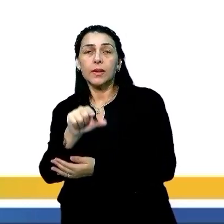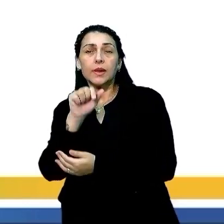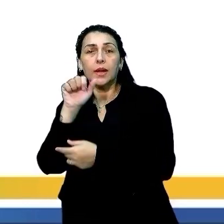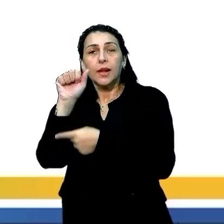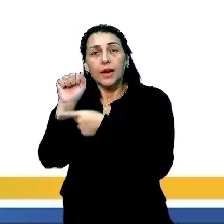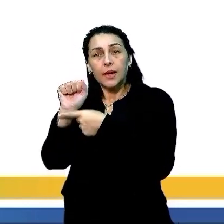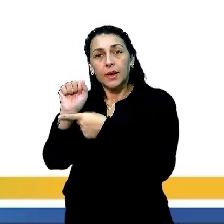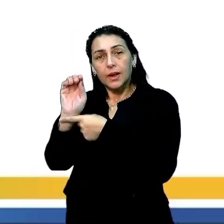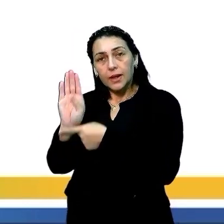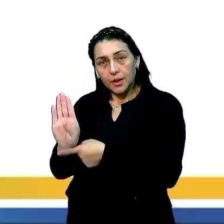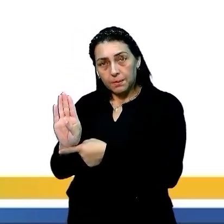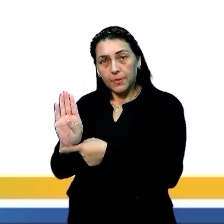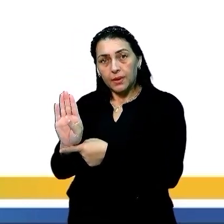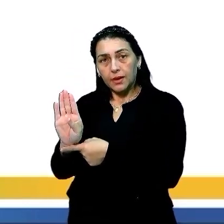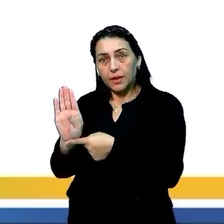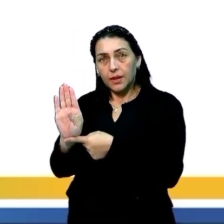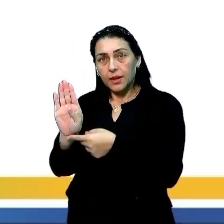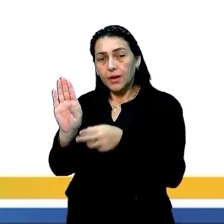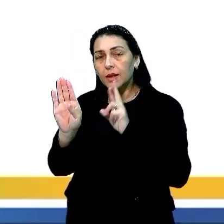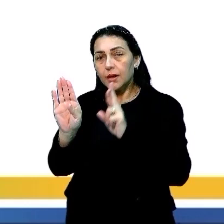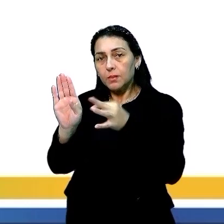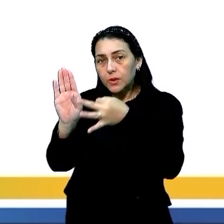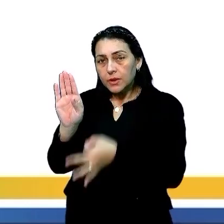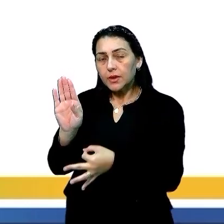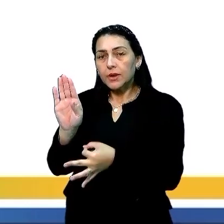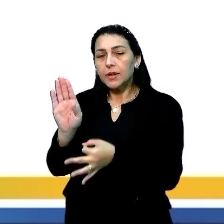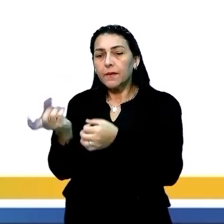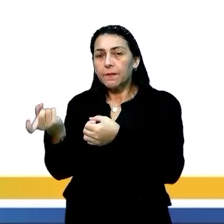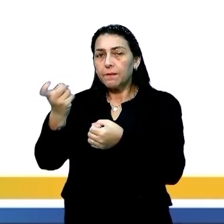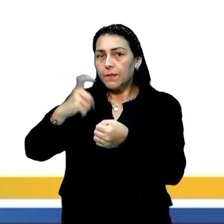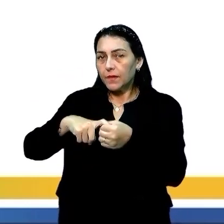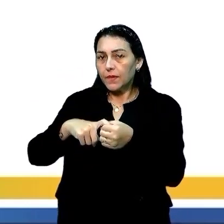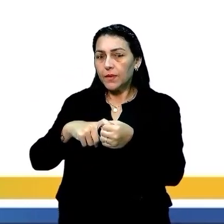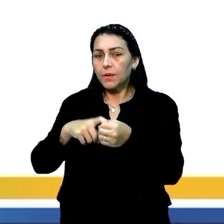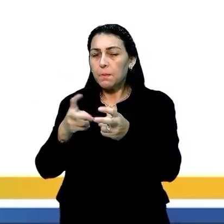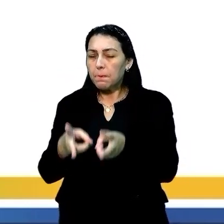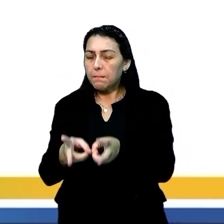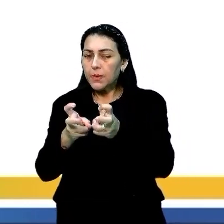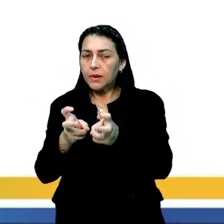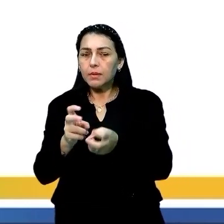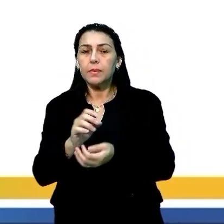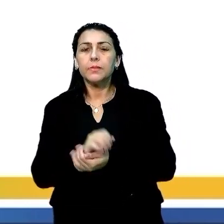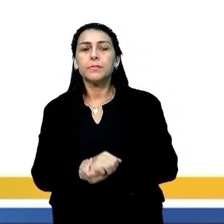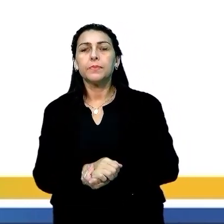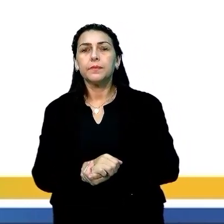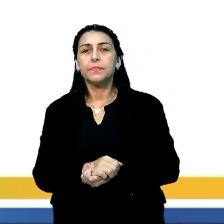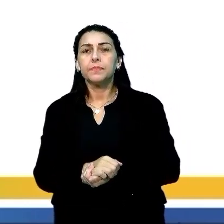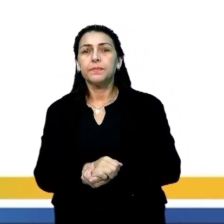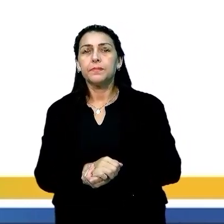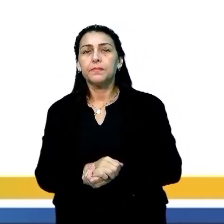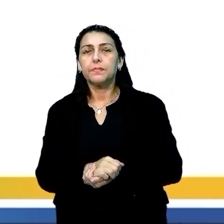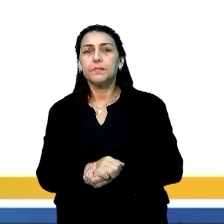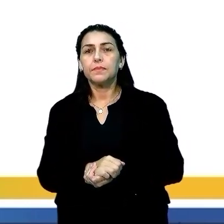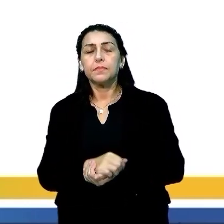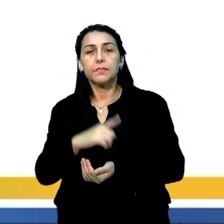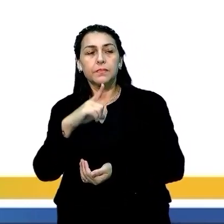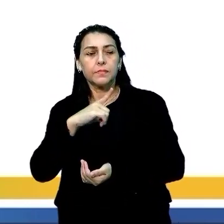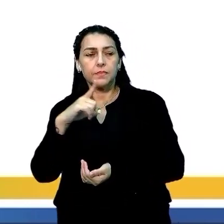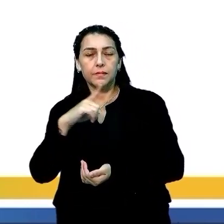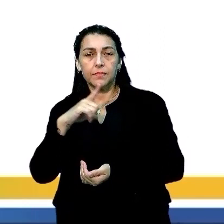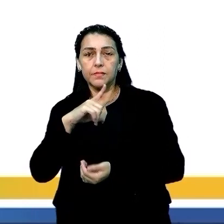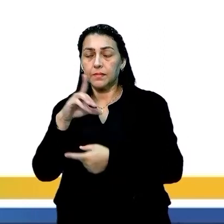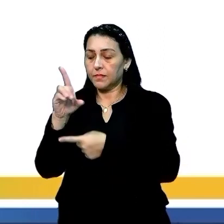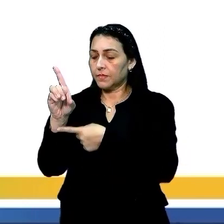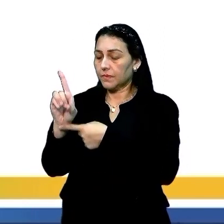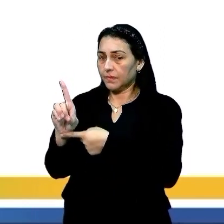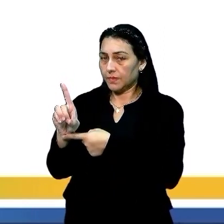letra B. Então, observe lá, ó. Voltando, observe aí. Que nós vamos ter a questão B. Ela